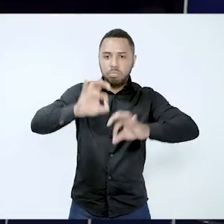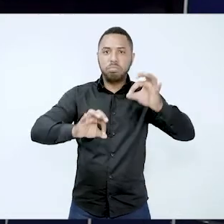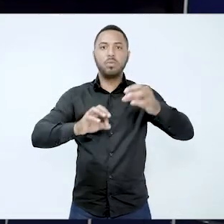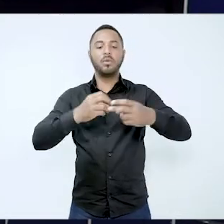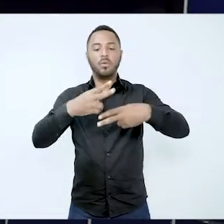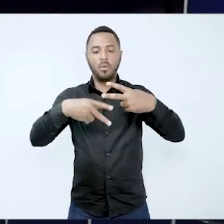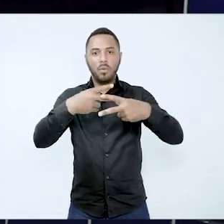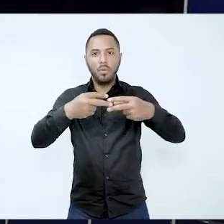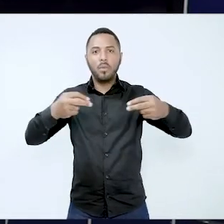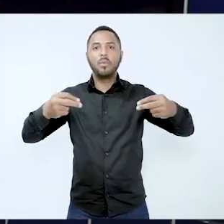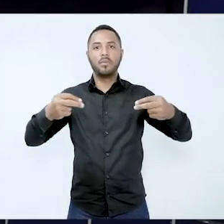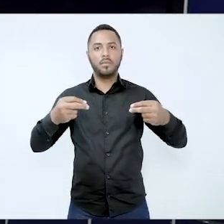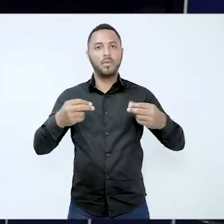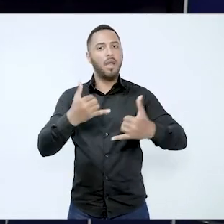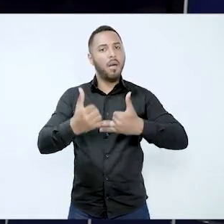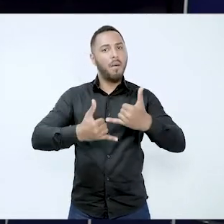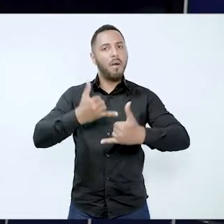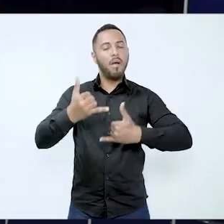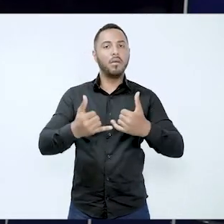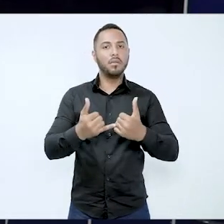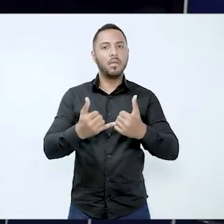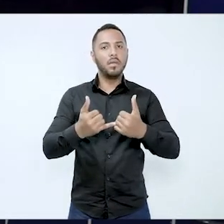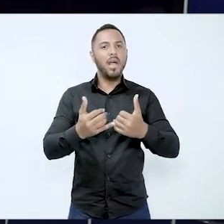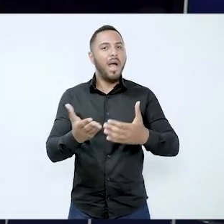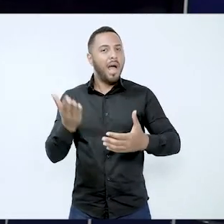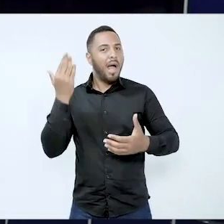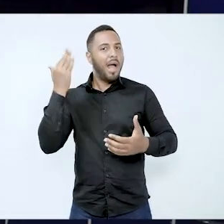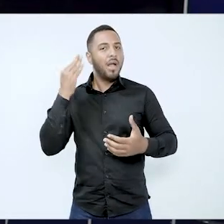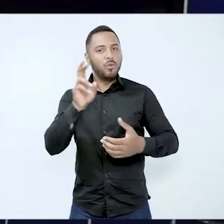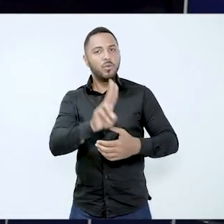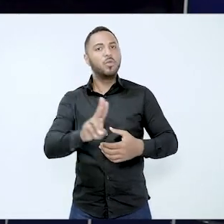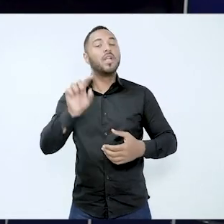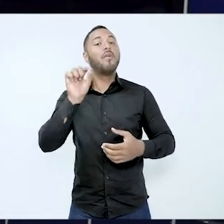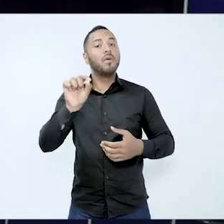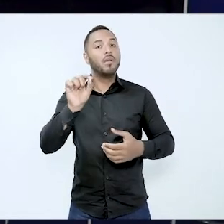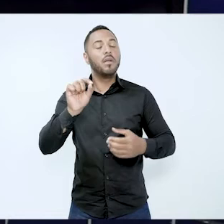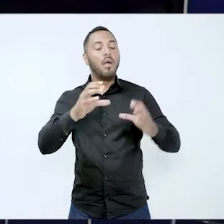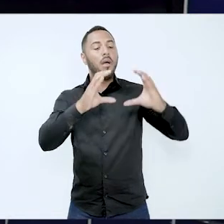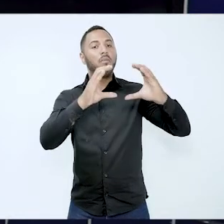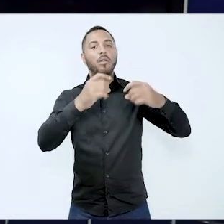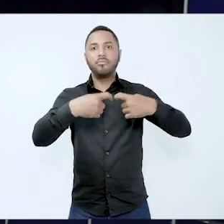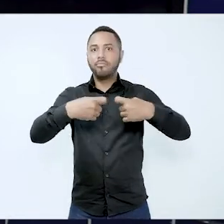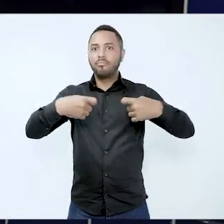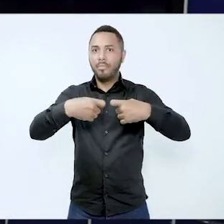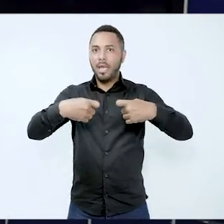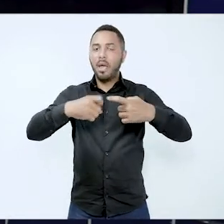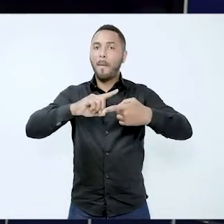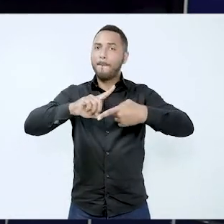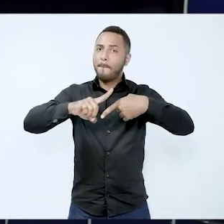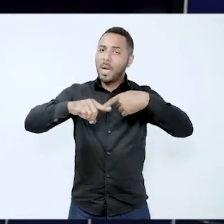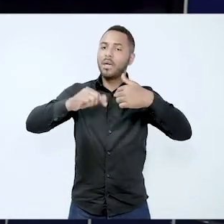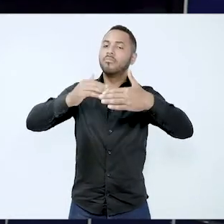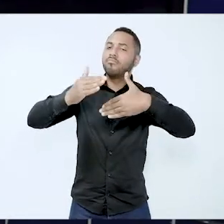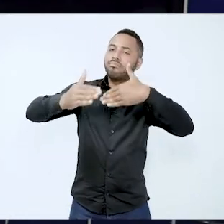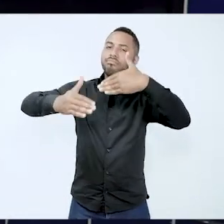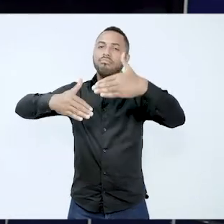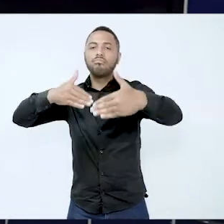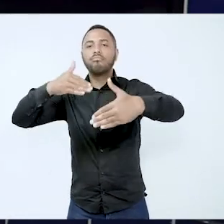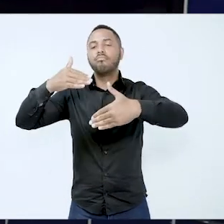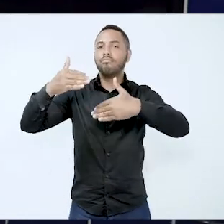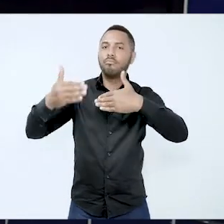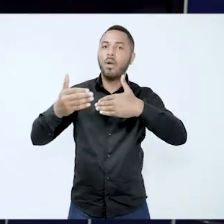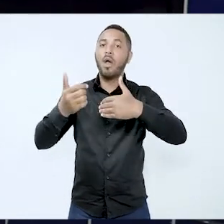é? Ele usava aqui no início, ele usava bolas de meia, mas vejam que aqui já tem uma decorrência do tempo que ele mostra que já